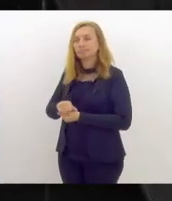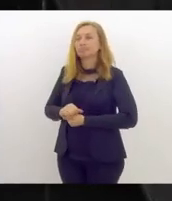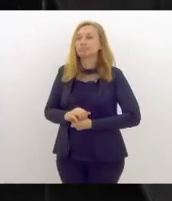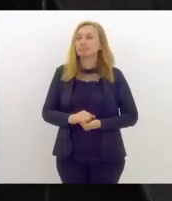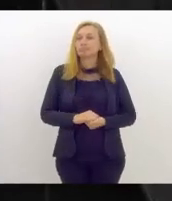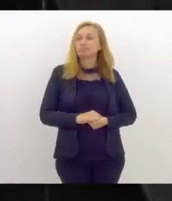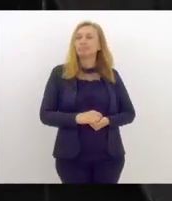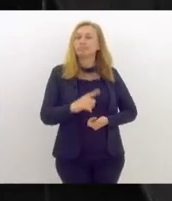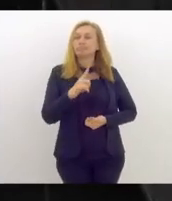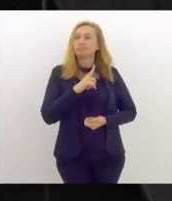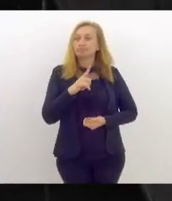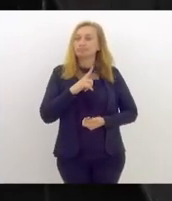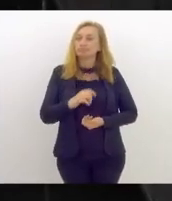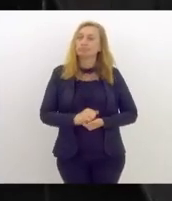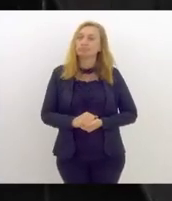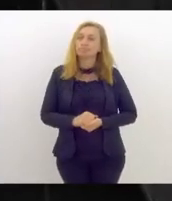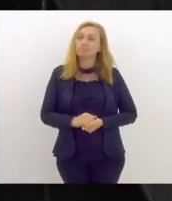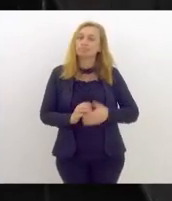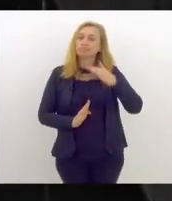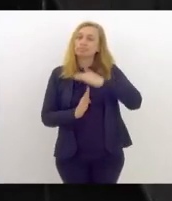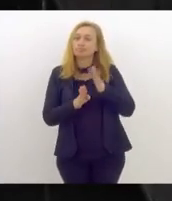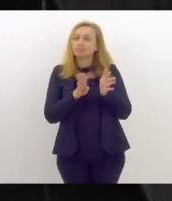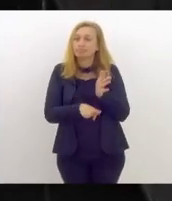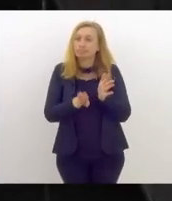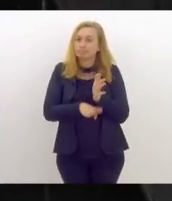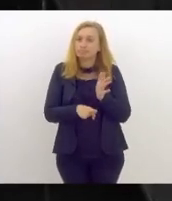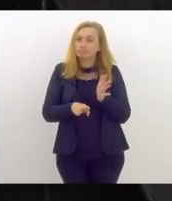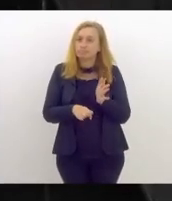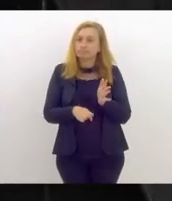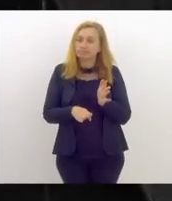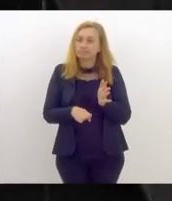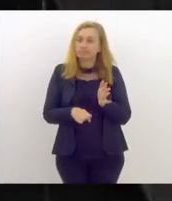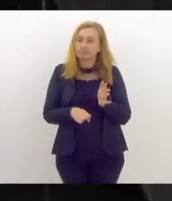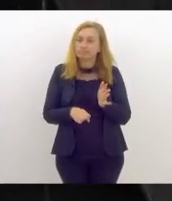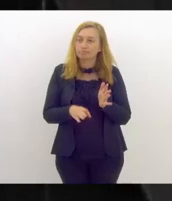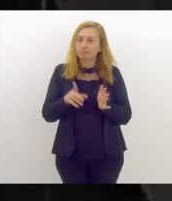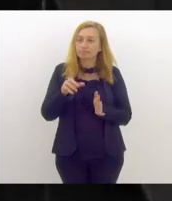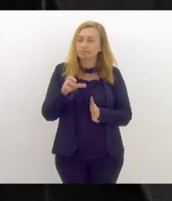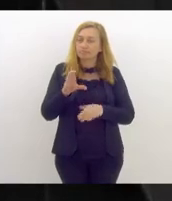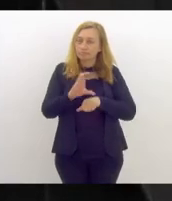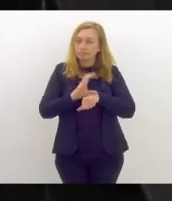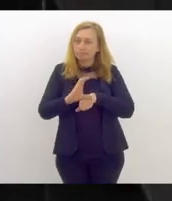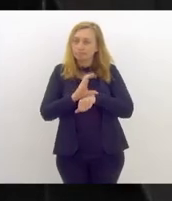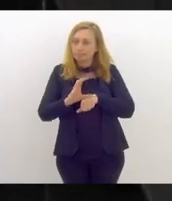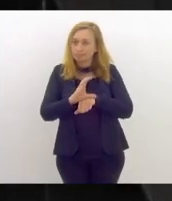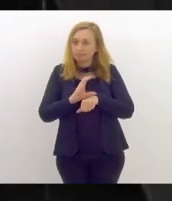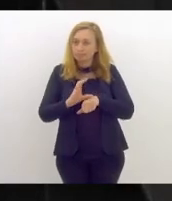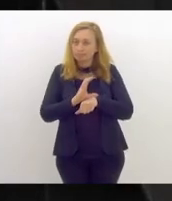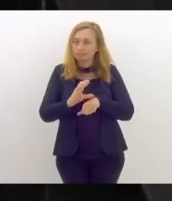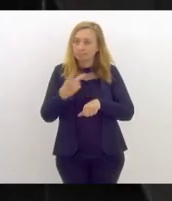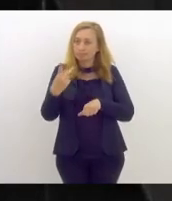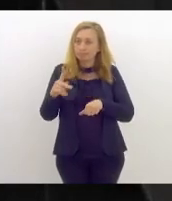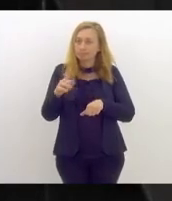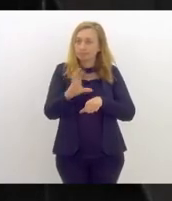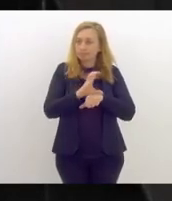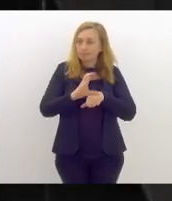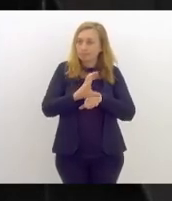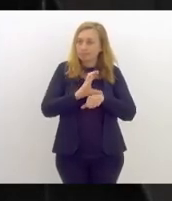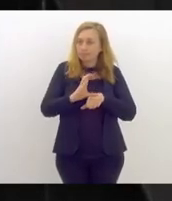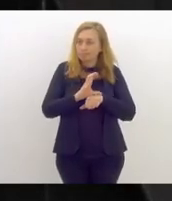que tem a colocado o teto de gastos como dispositivo constitucional que tenha colocado na sua constituição